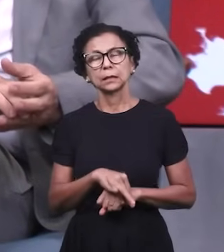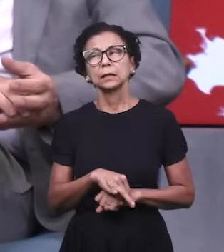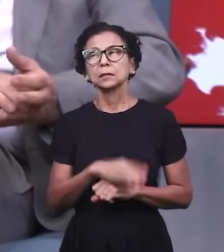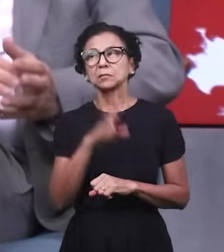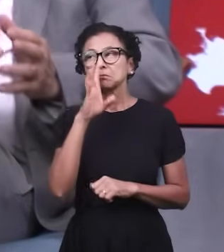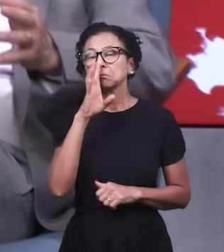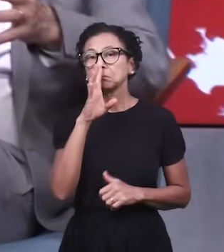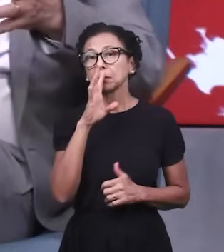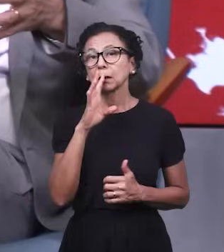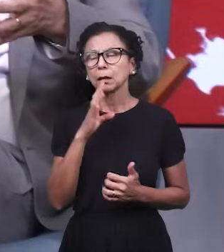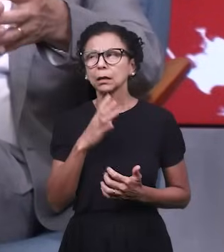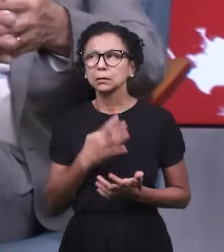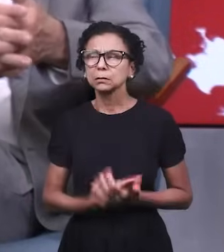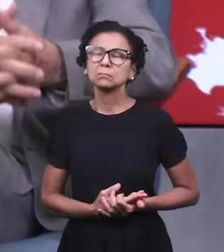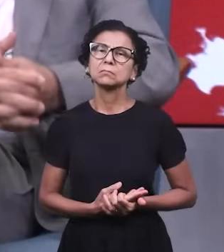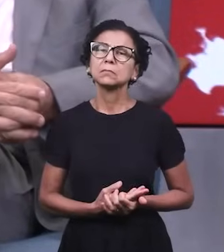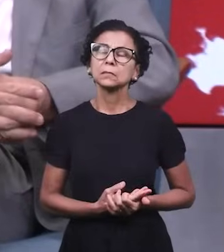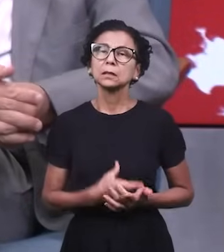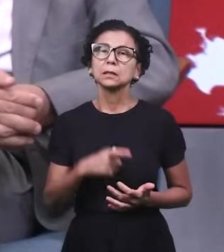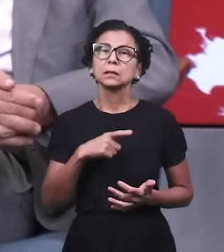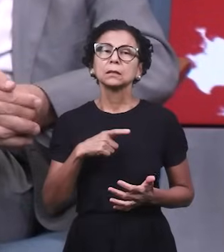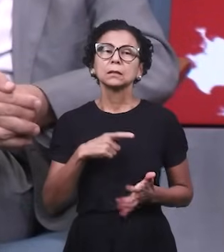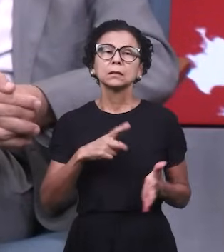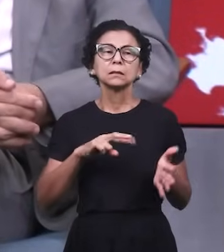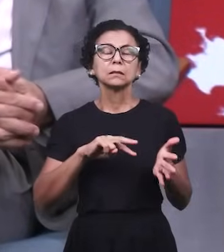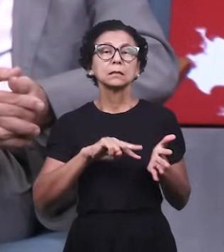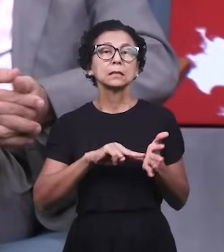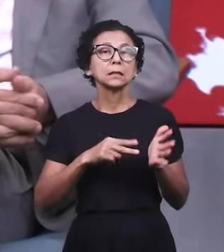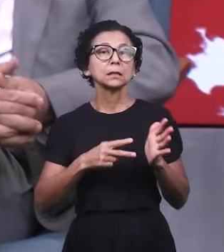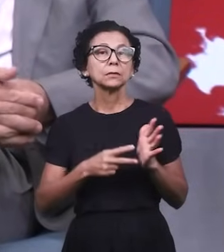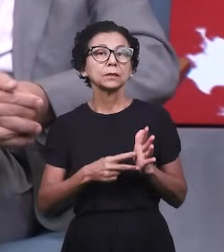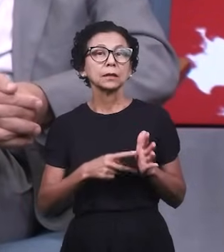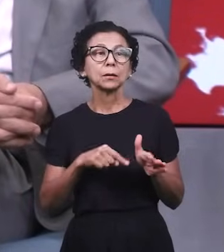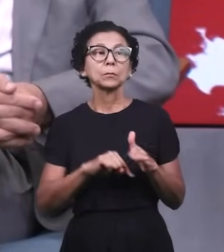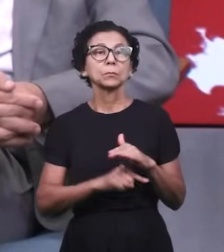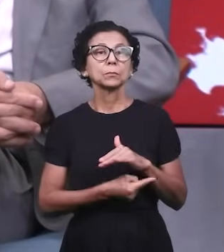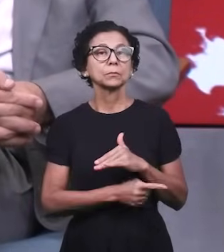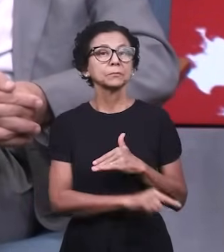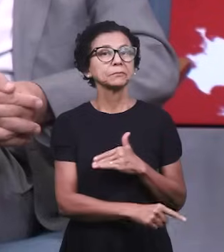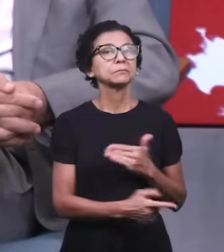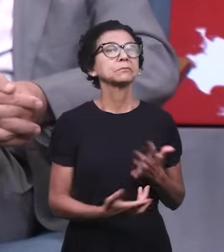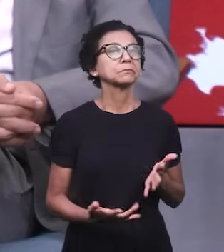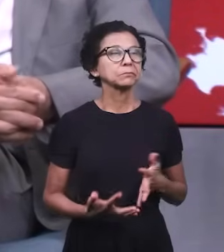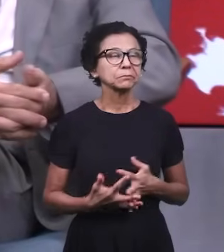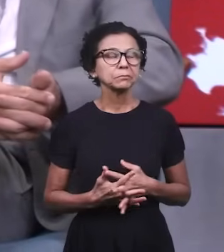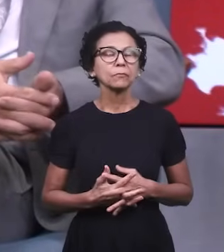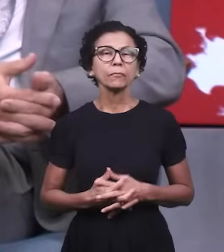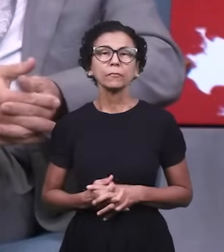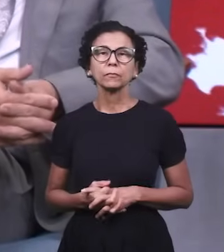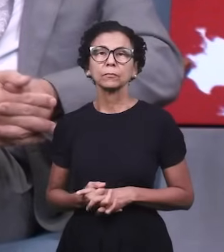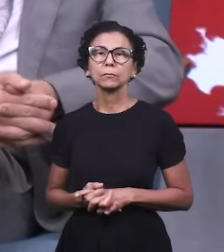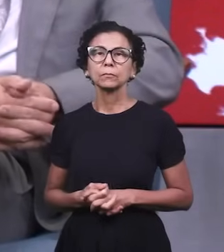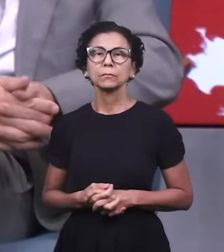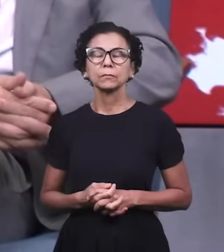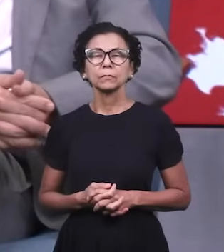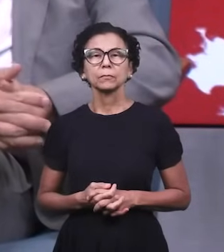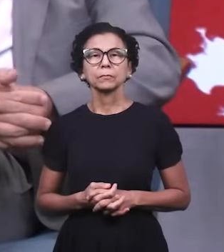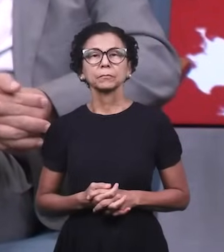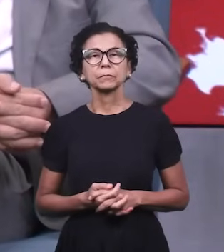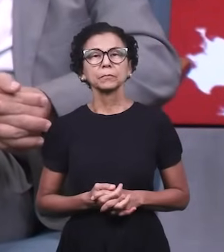impressionantes. Elas têm um significado extraordinário. O